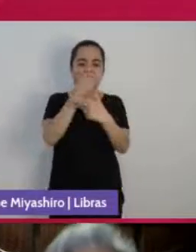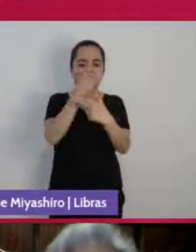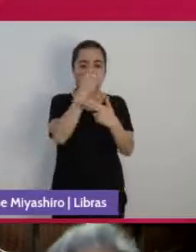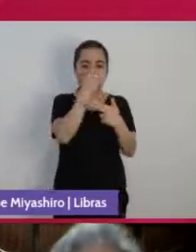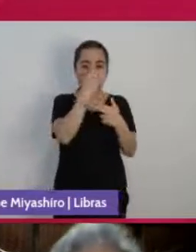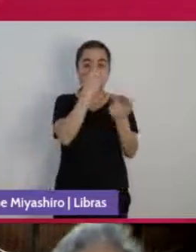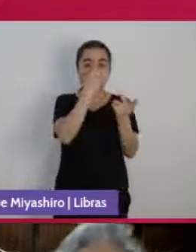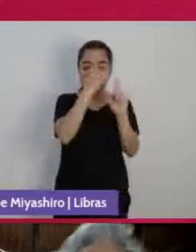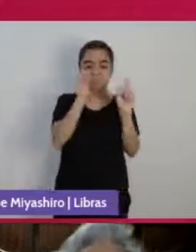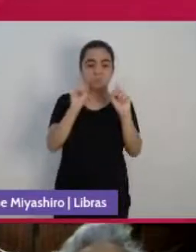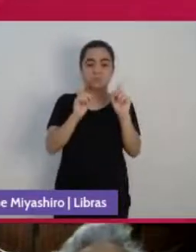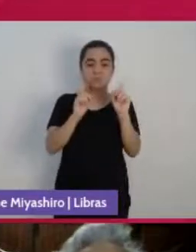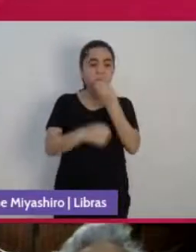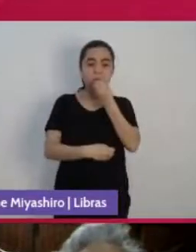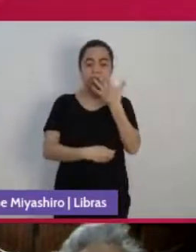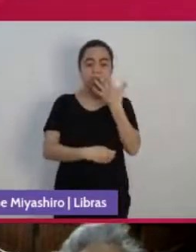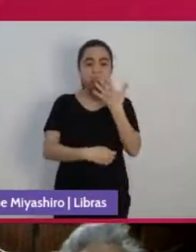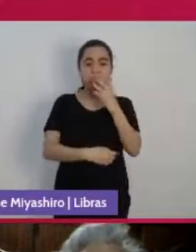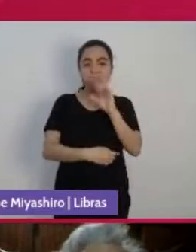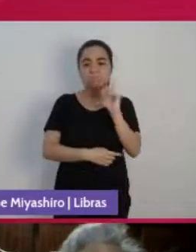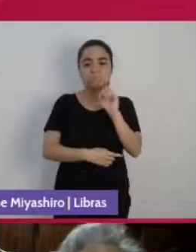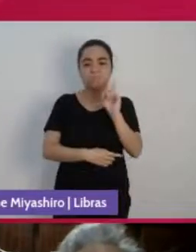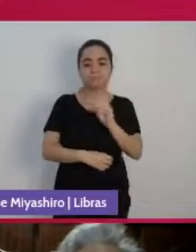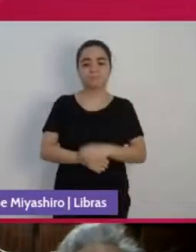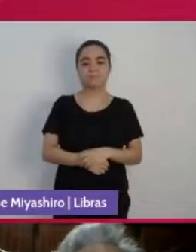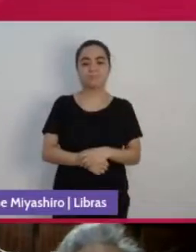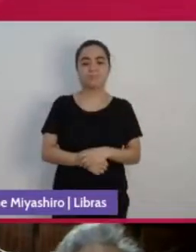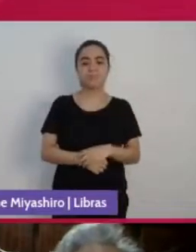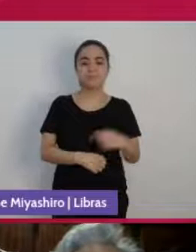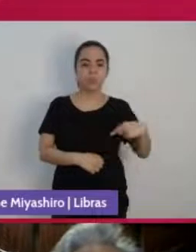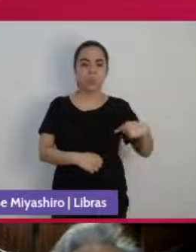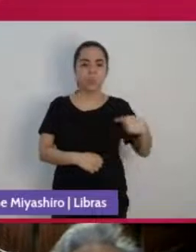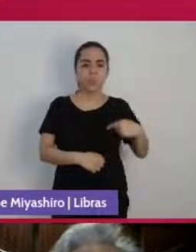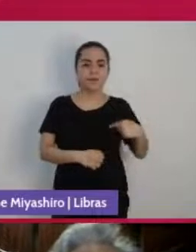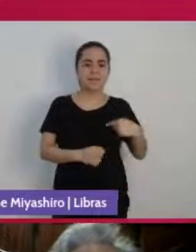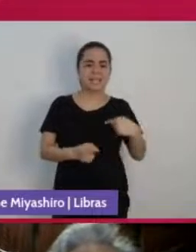legal, tá? Aqui o mamilo virado